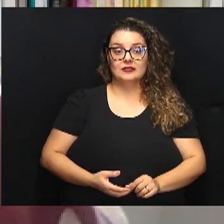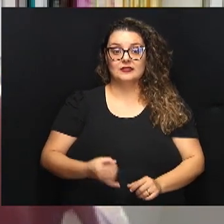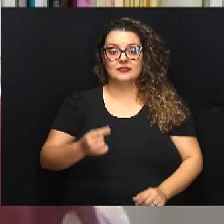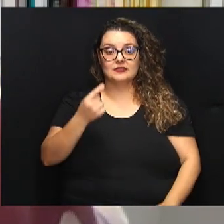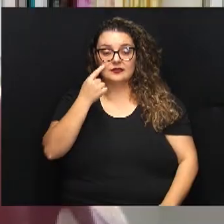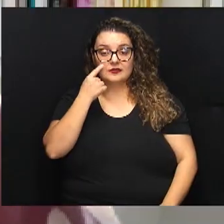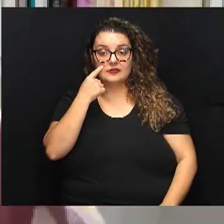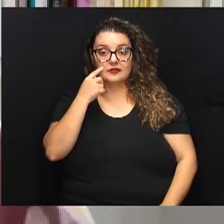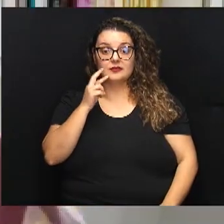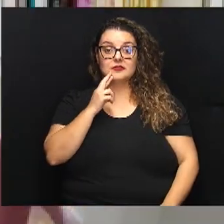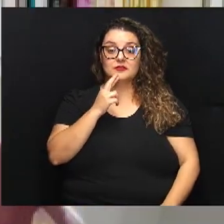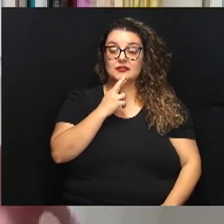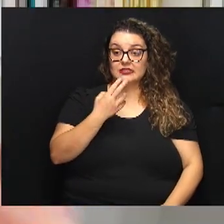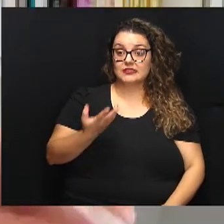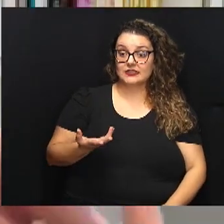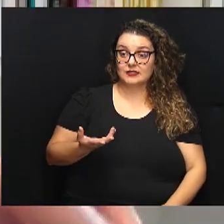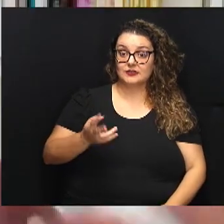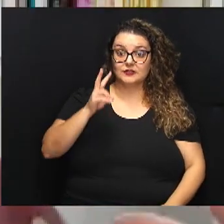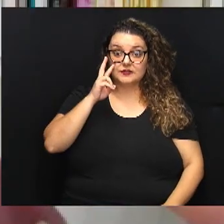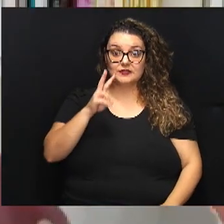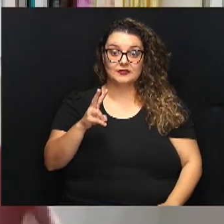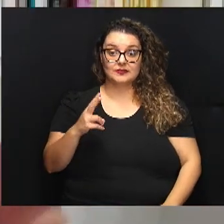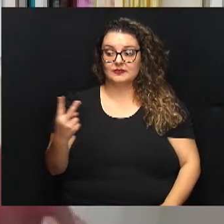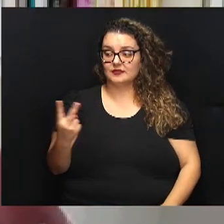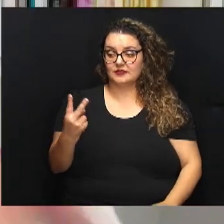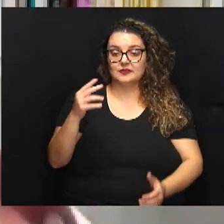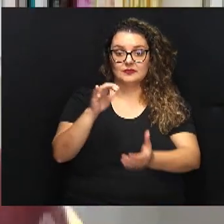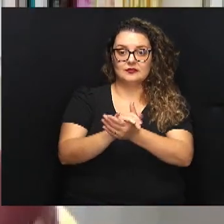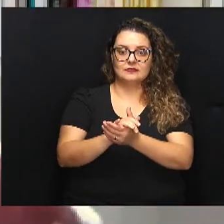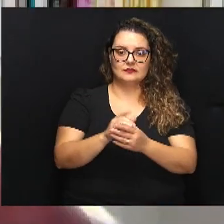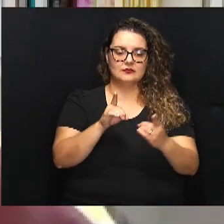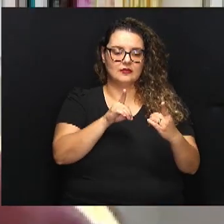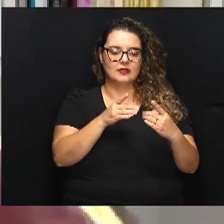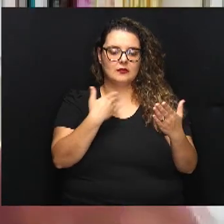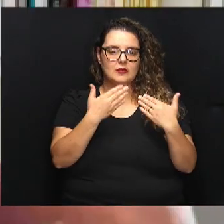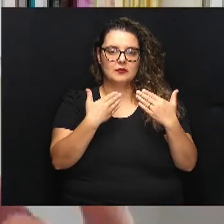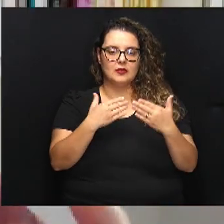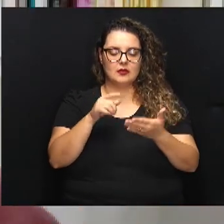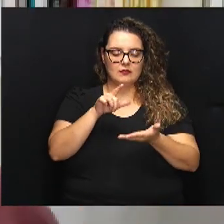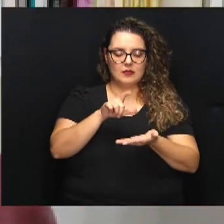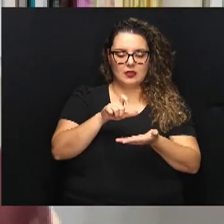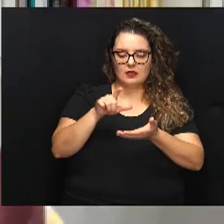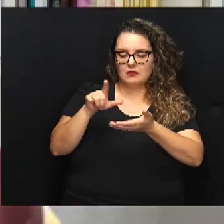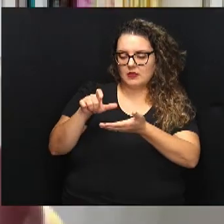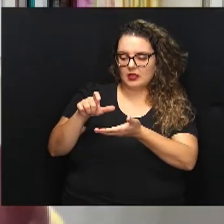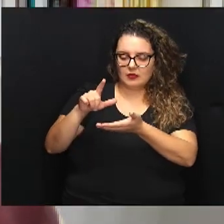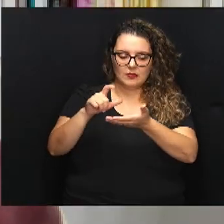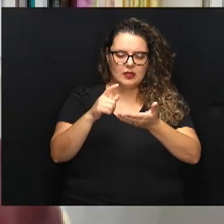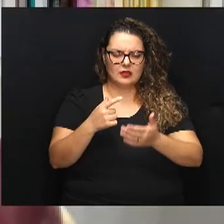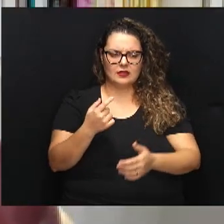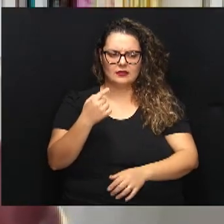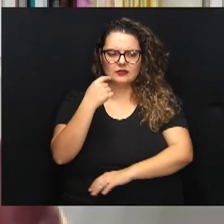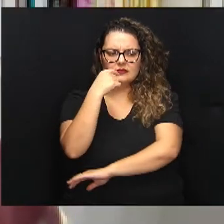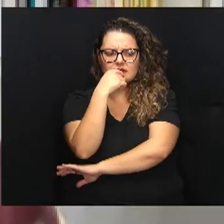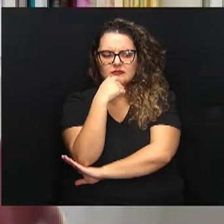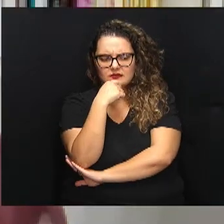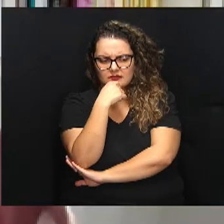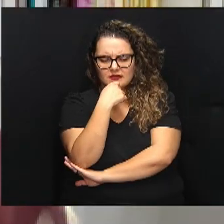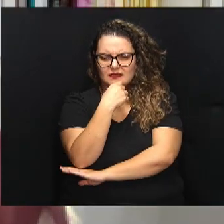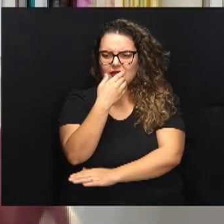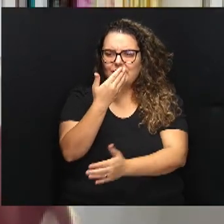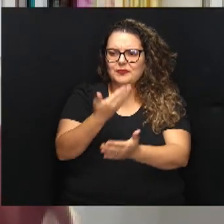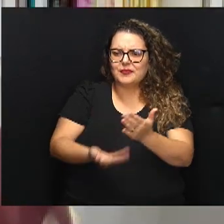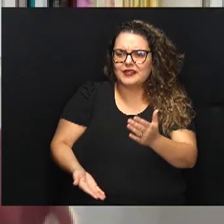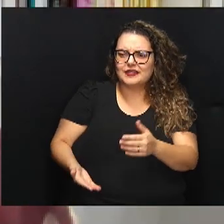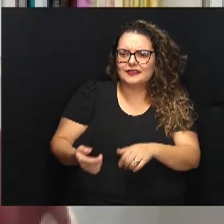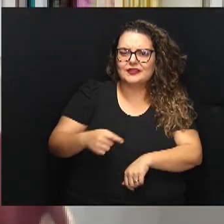no restaurante, você vê casais que não conversam, mas estão lá tirando fotos, e você pensa, gente, estão perdendo uma